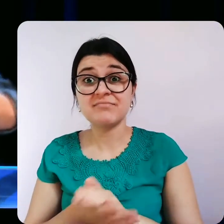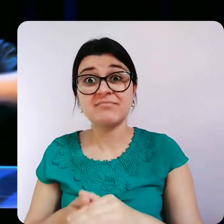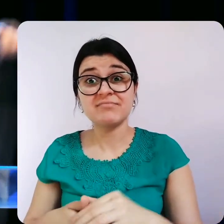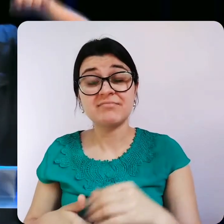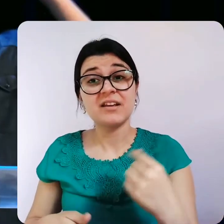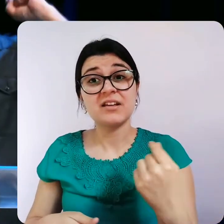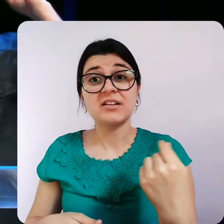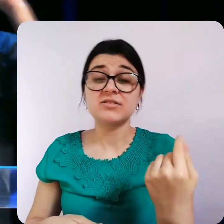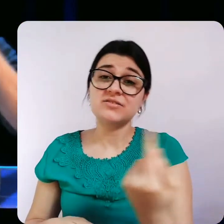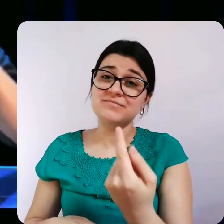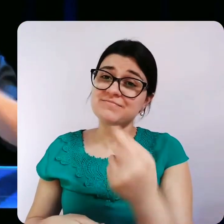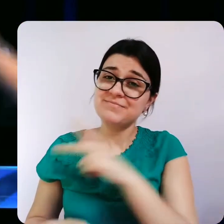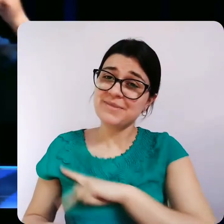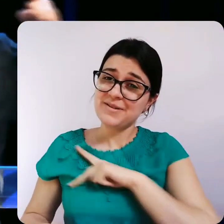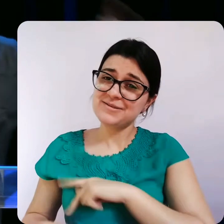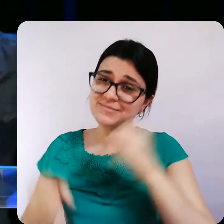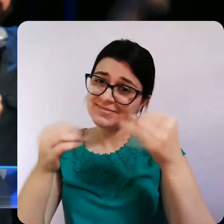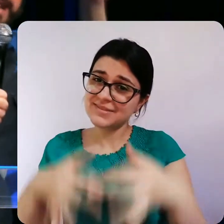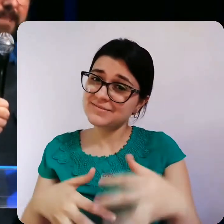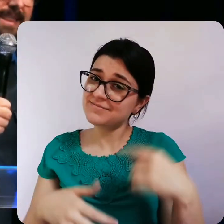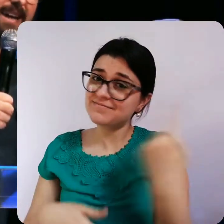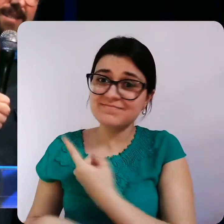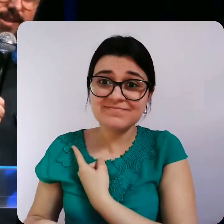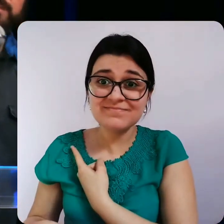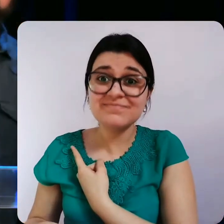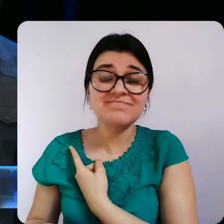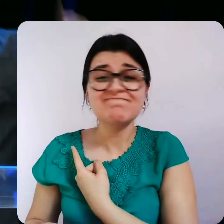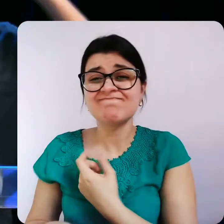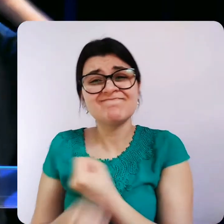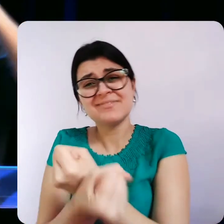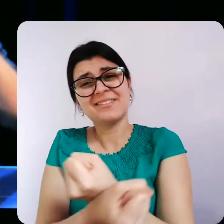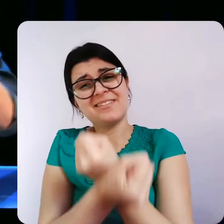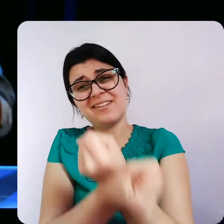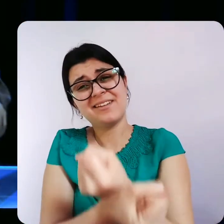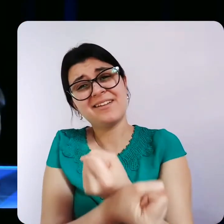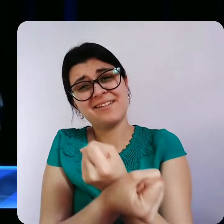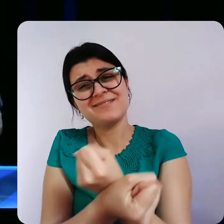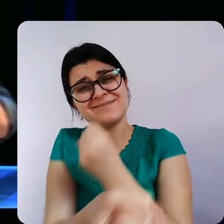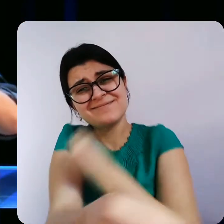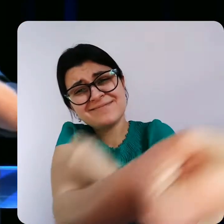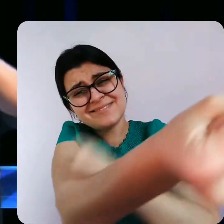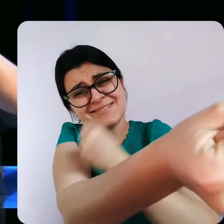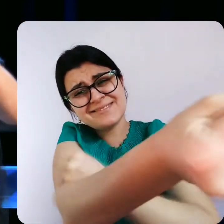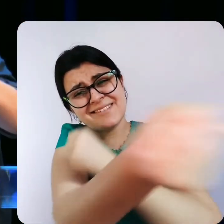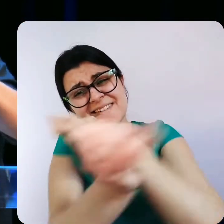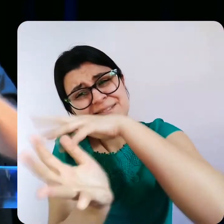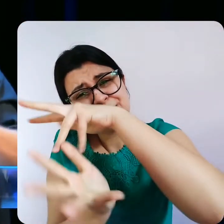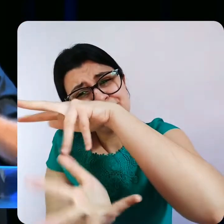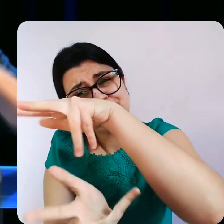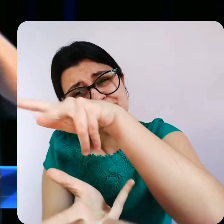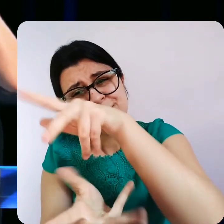era escravo, você está escravizado pelos princípios elementares deste mundo. Mas